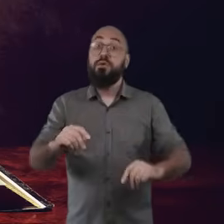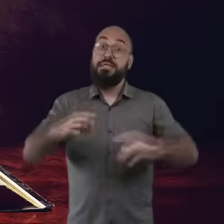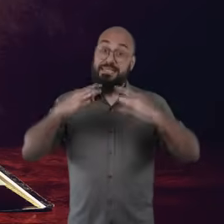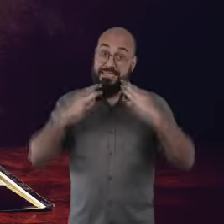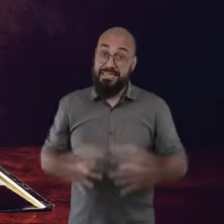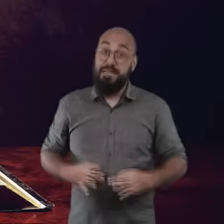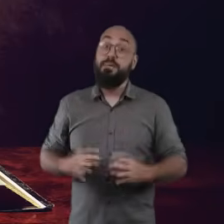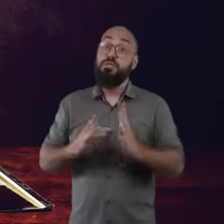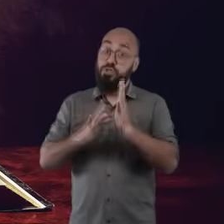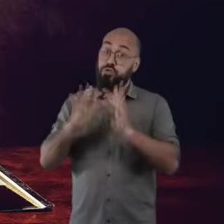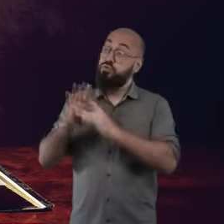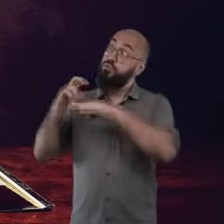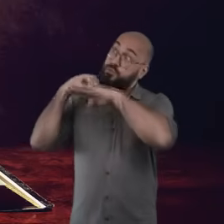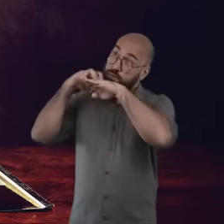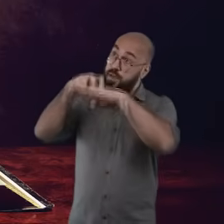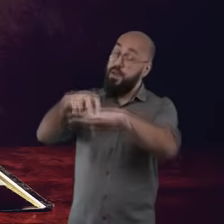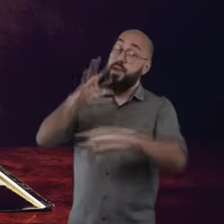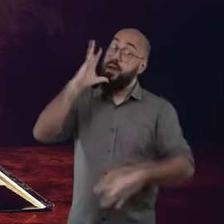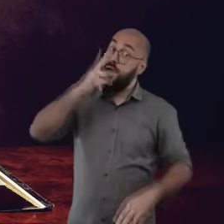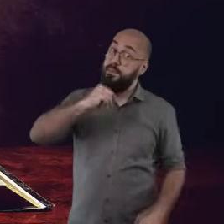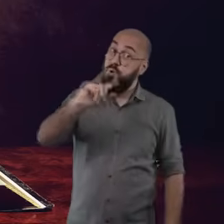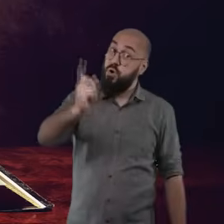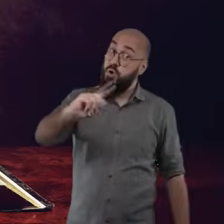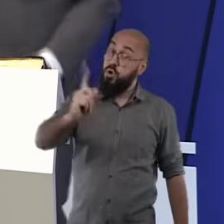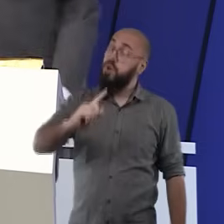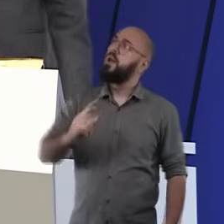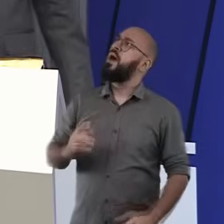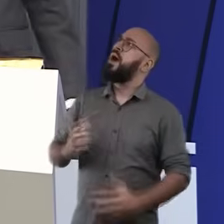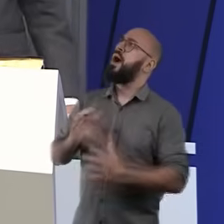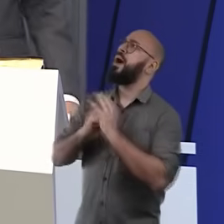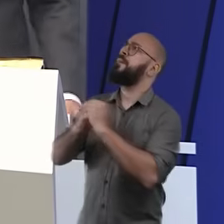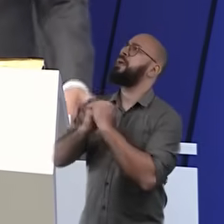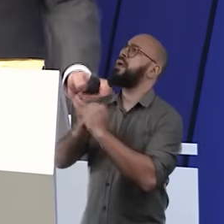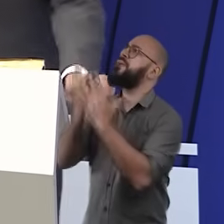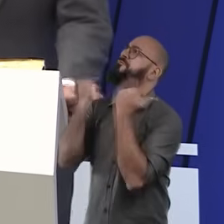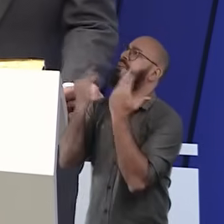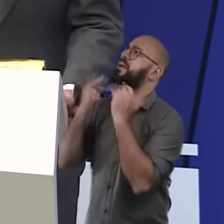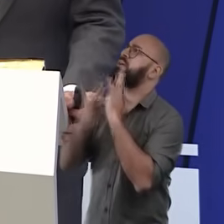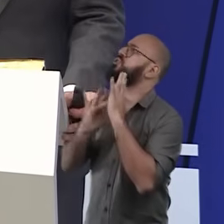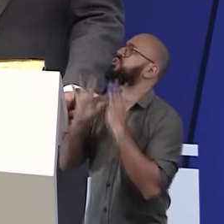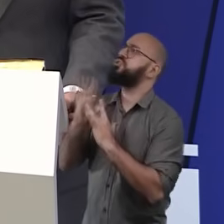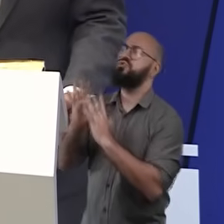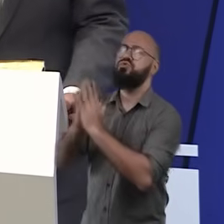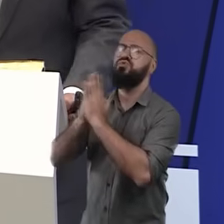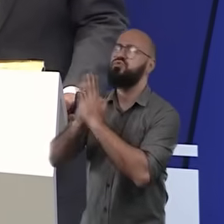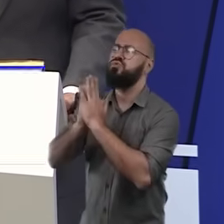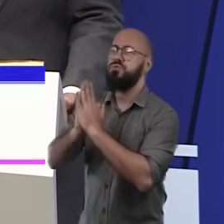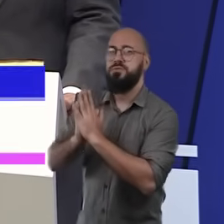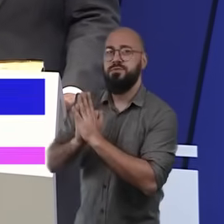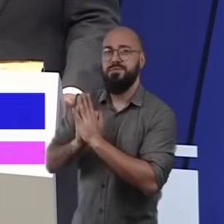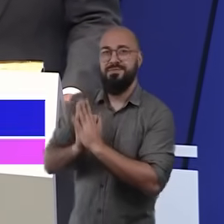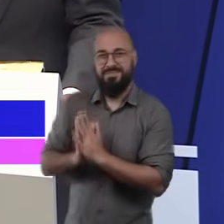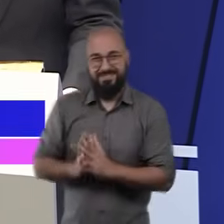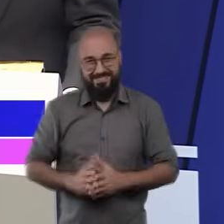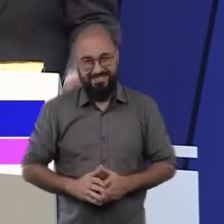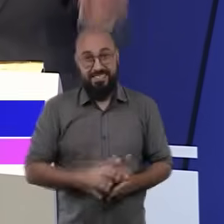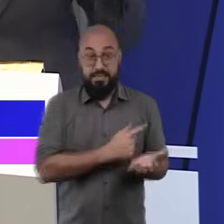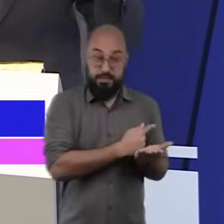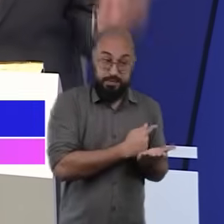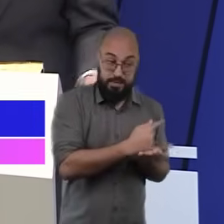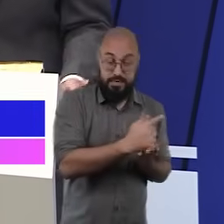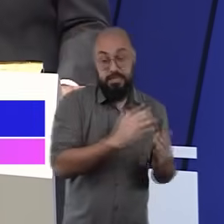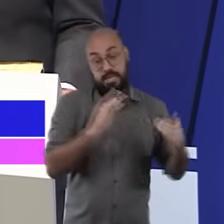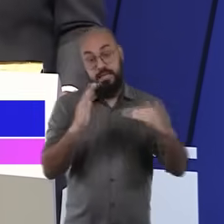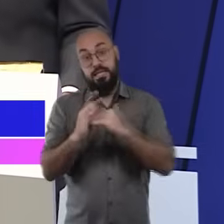demora. Amém, vem Senhor Jesus. Do começo ao fim, do Gênesis ao Apocalipse,